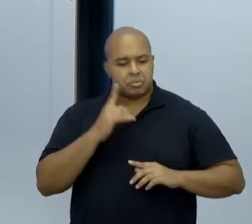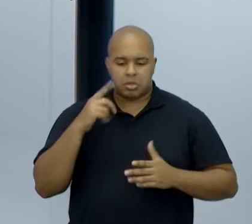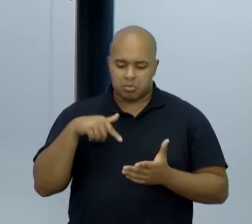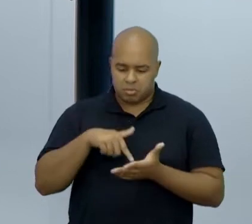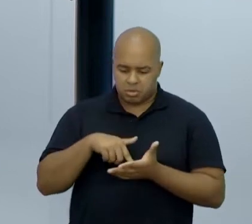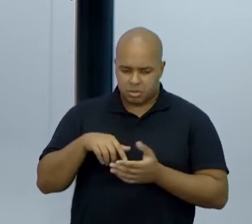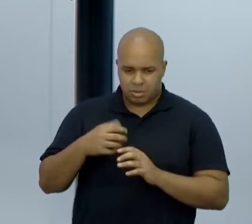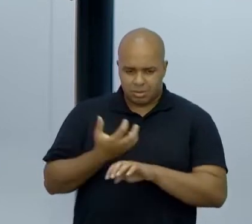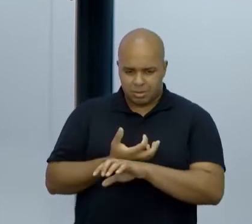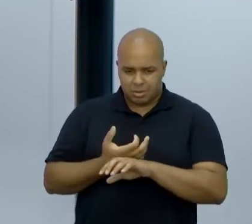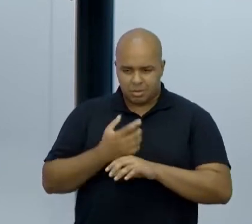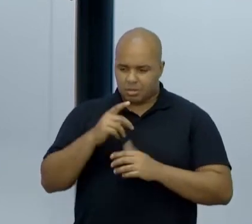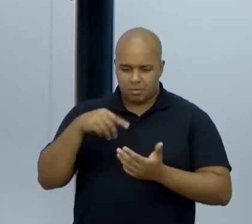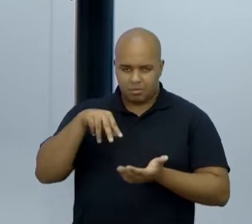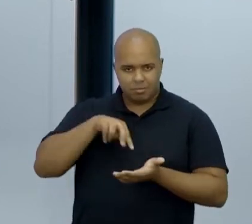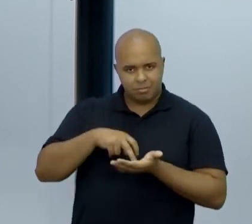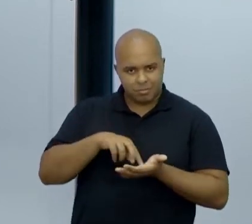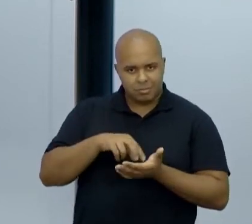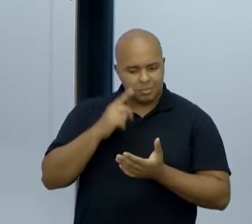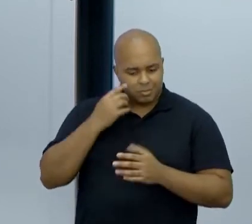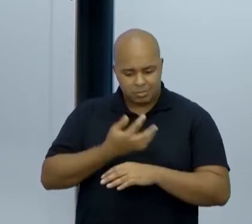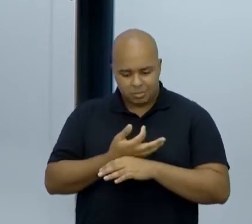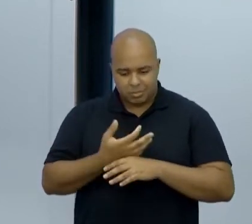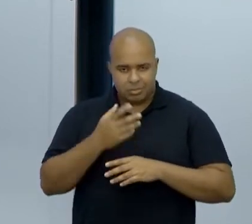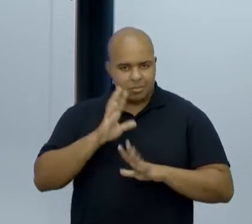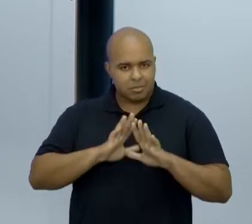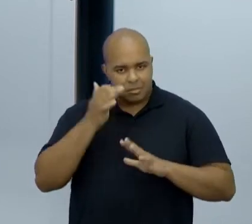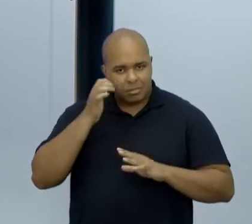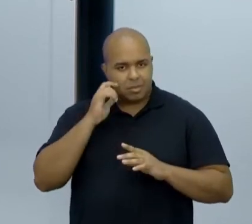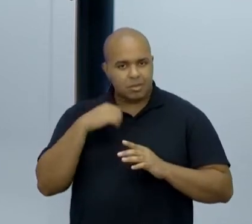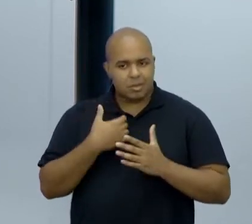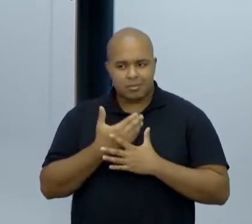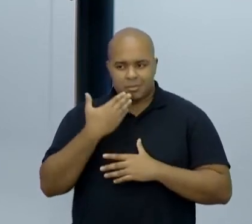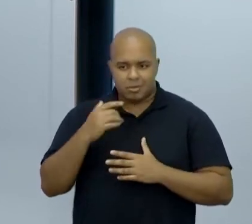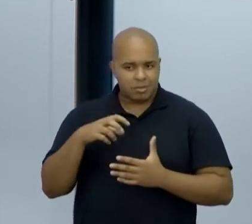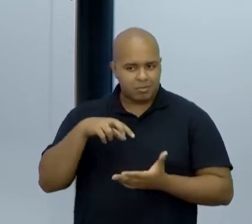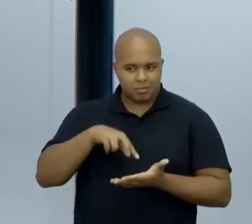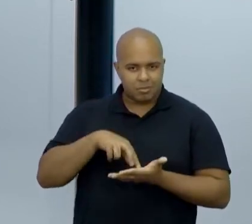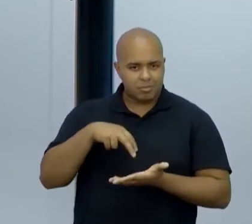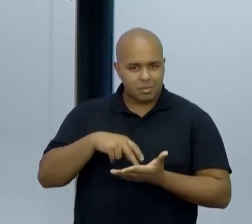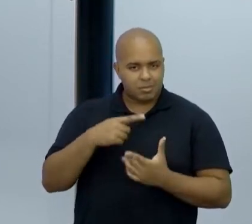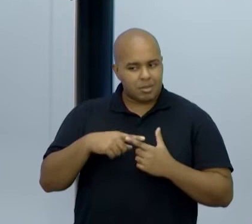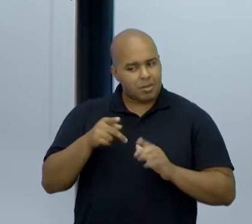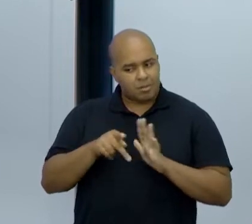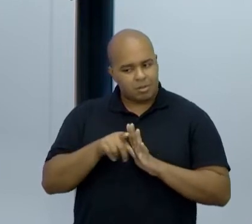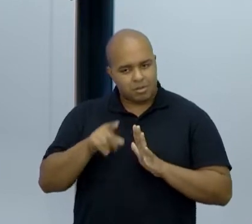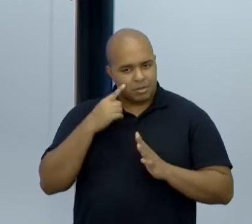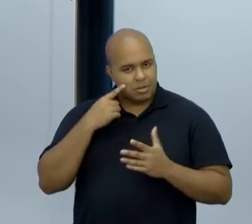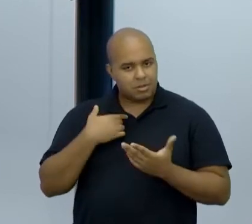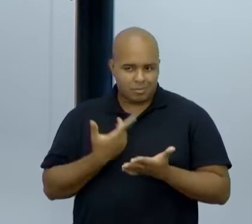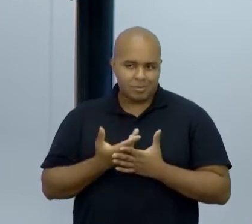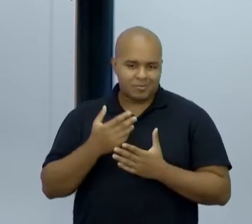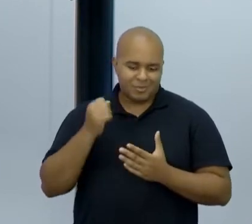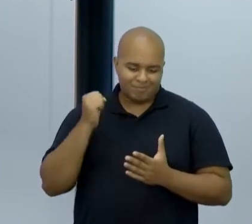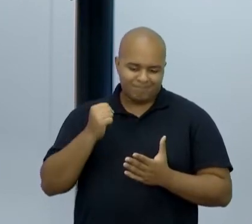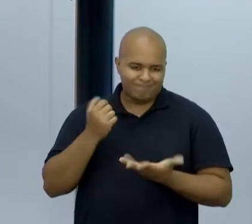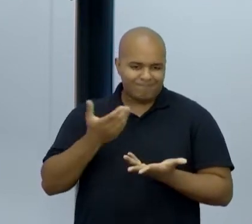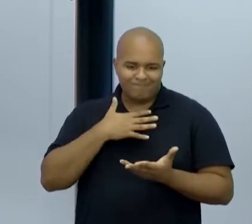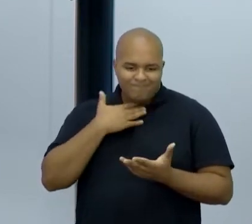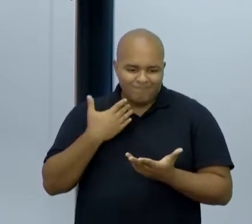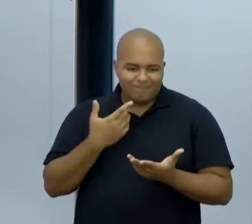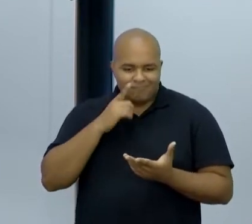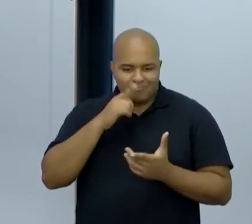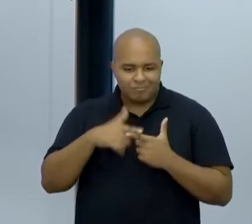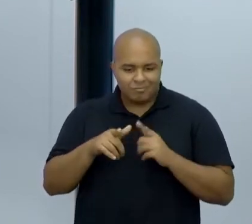na grama, tem lá as plantinhas ali e aí tá pedindo para você não pisar, porque justamente senão você vai matar elas